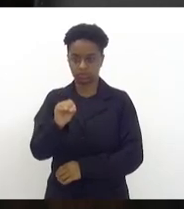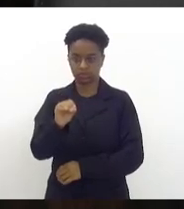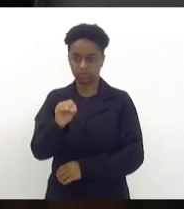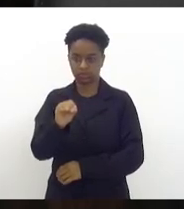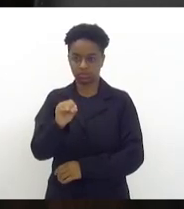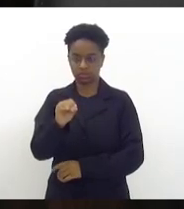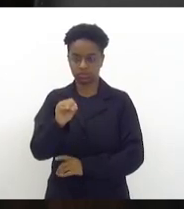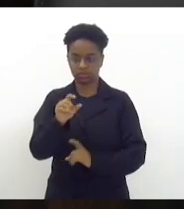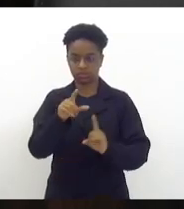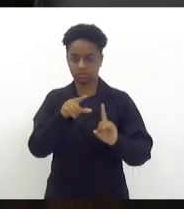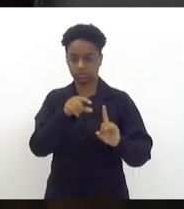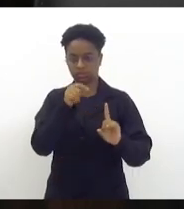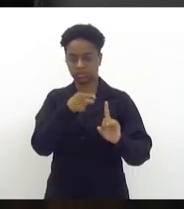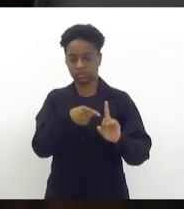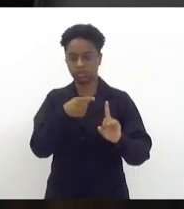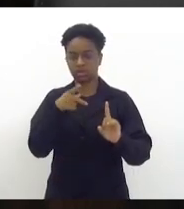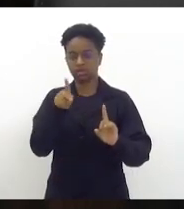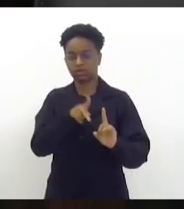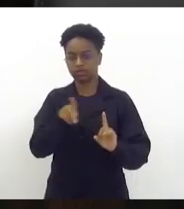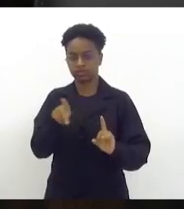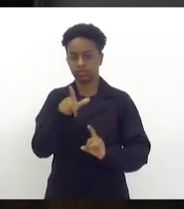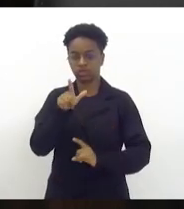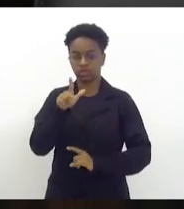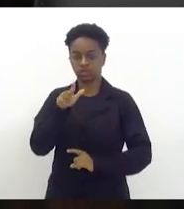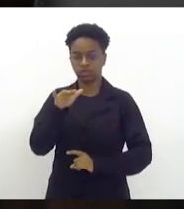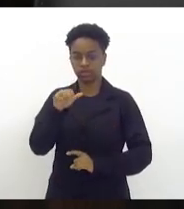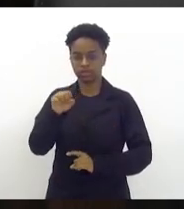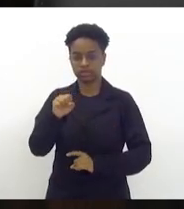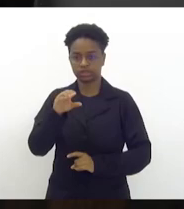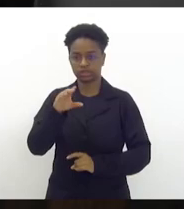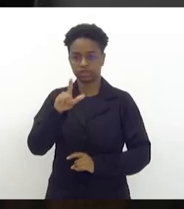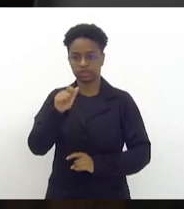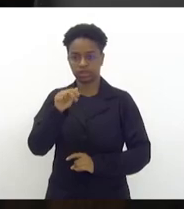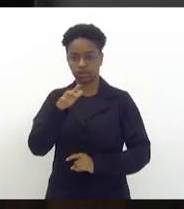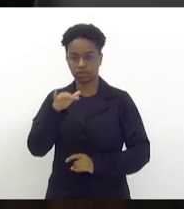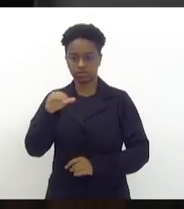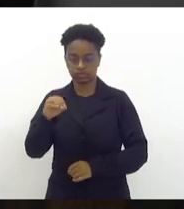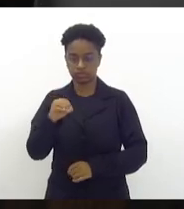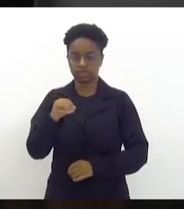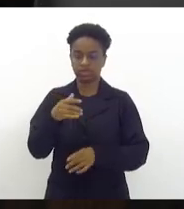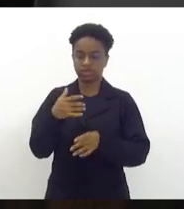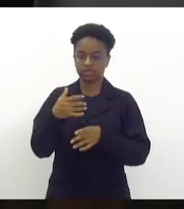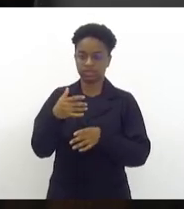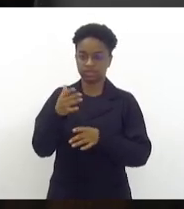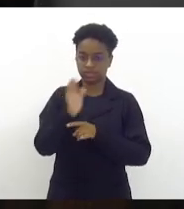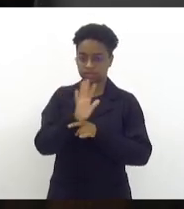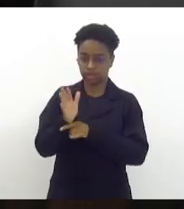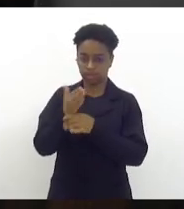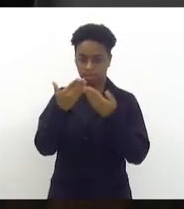professor Luiz Cláudio Medina, o cinema público da cidade de São Pedro de Aldeia,